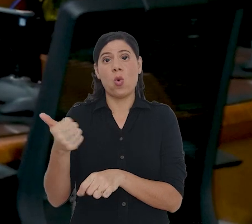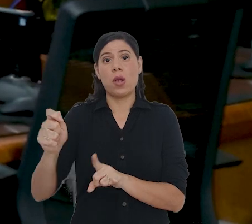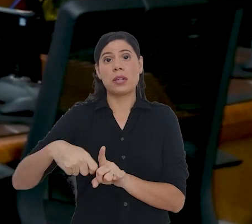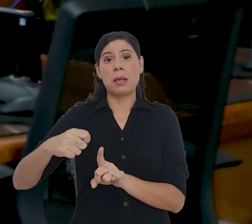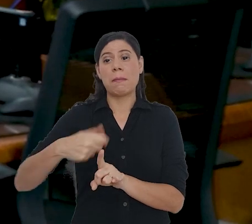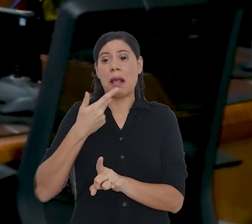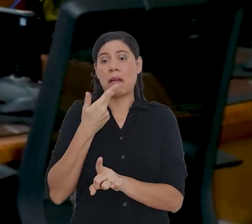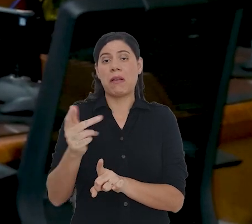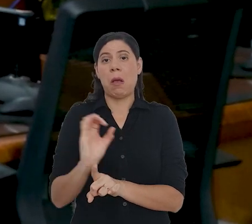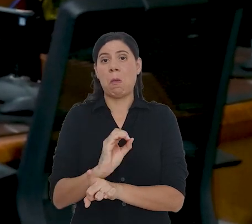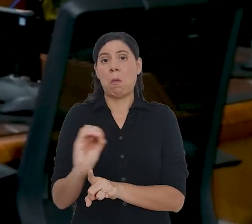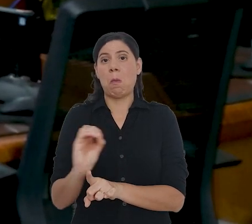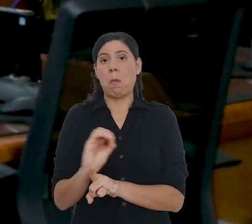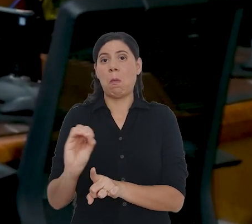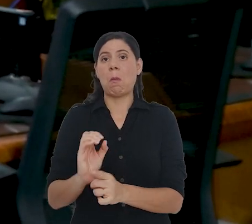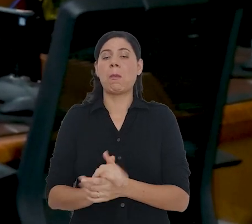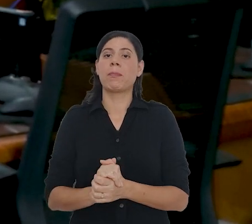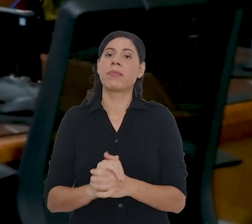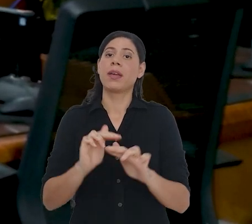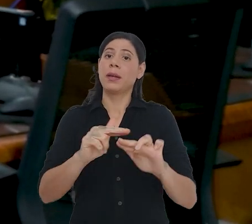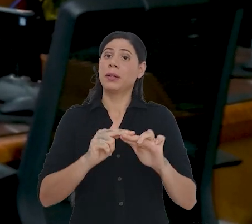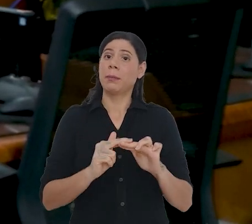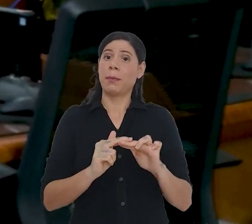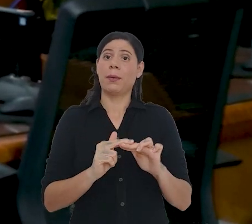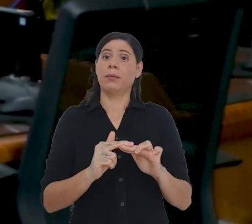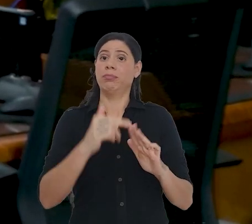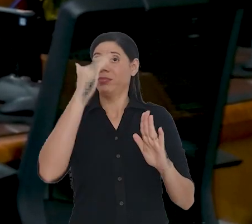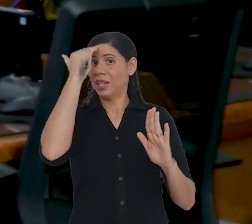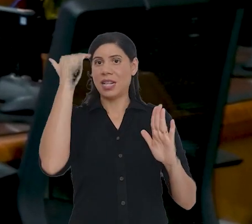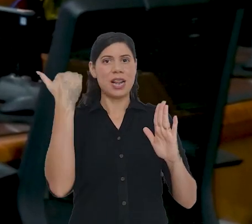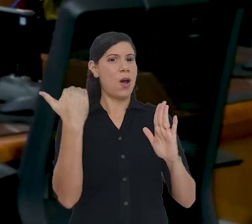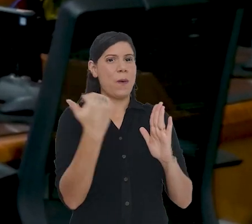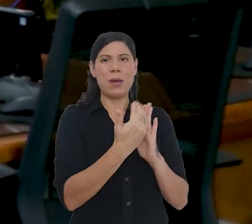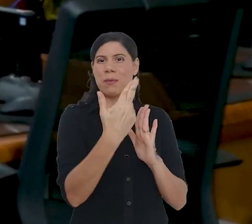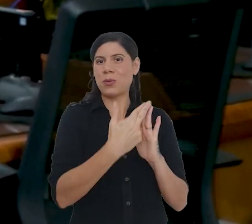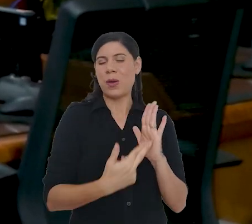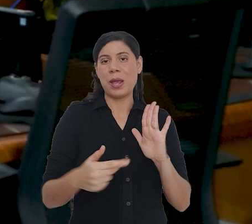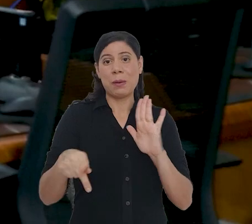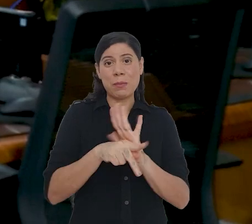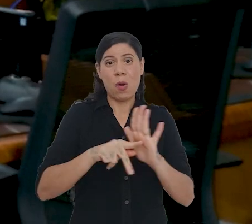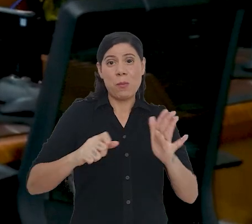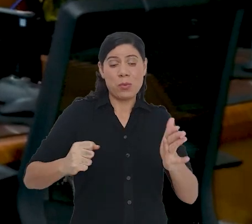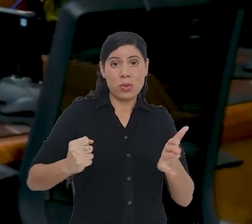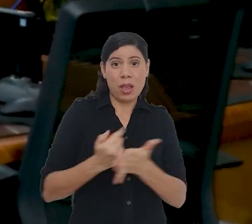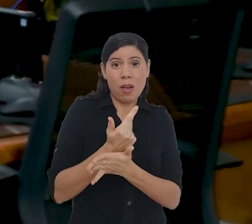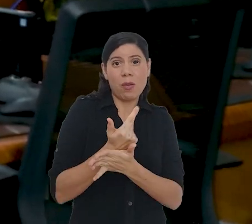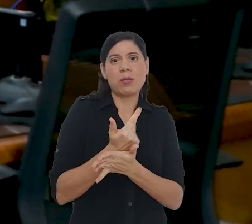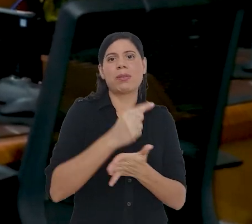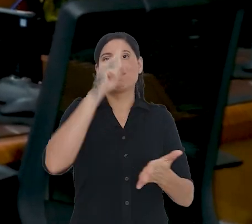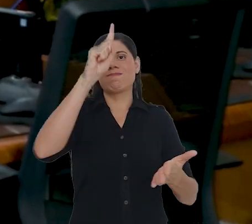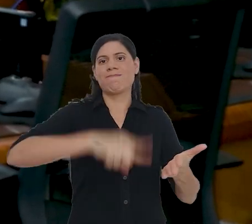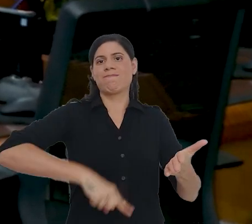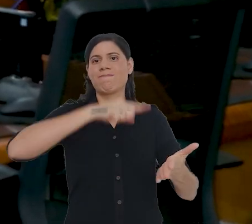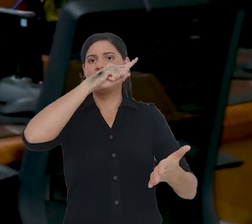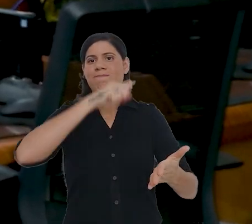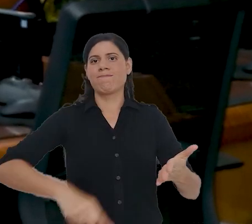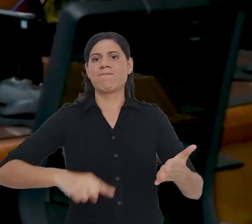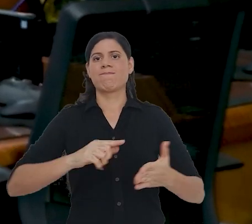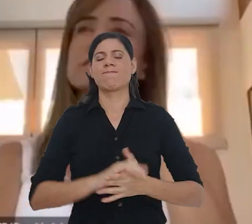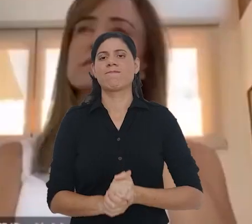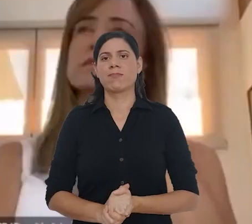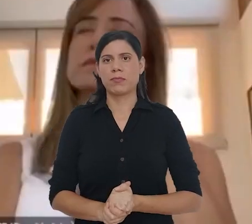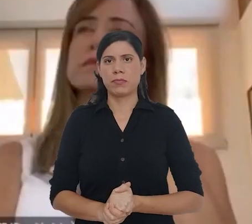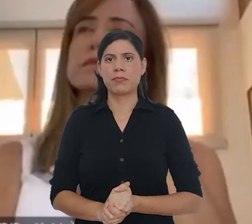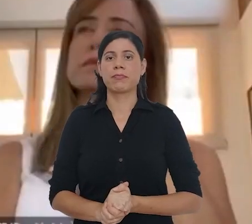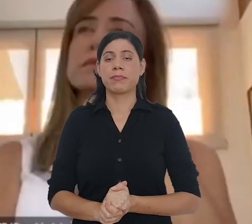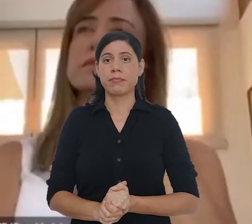sem apresentar nenhuma justificativa. O descumprimento das regras estabelecidas na compra levou ao cancelamento do